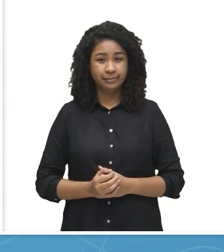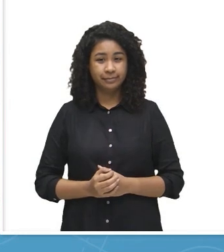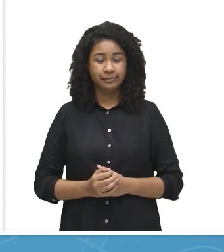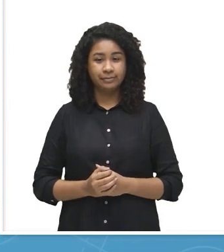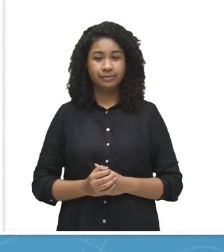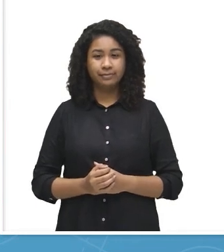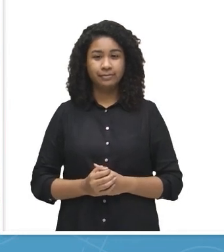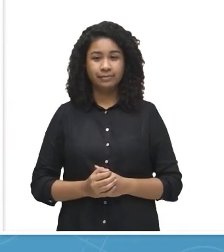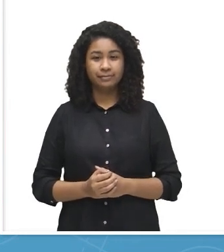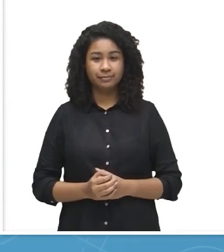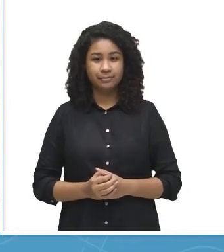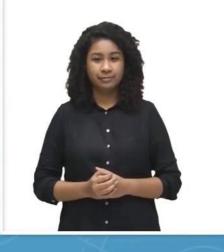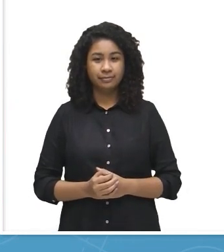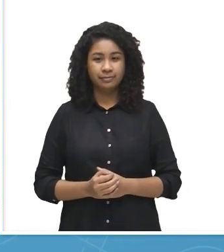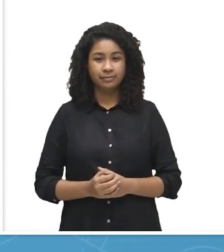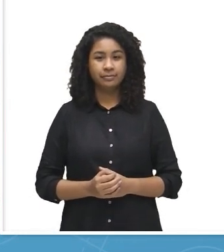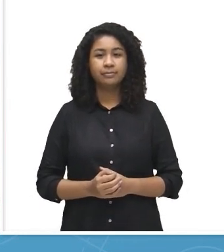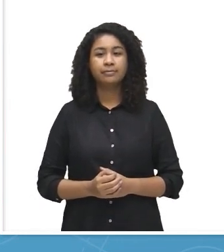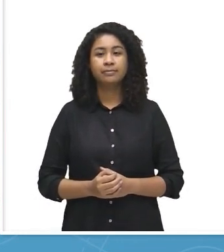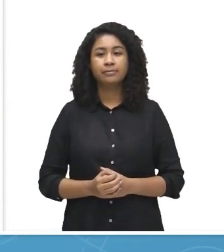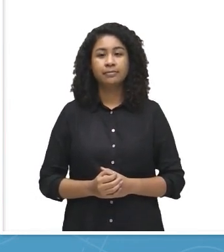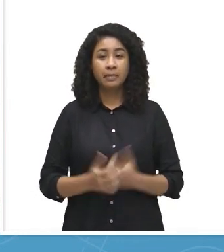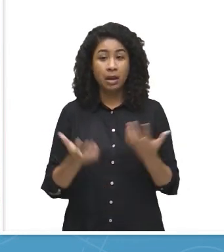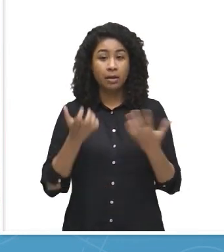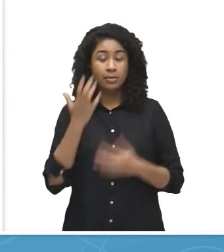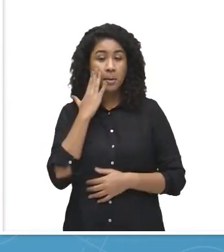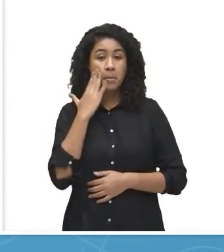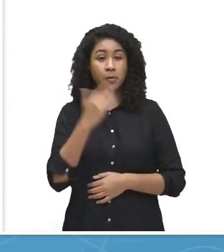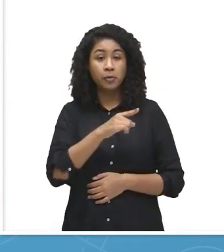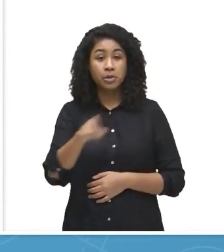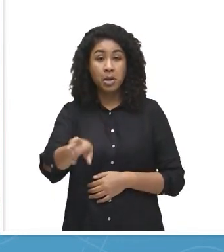Vamos lá para mim agora, ver o que vocês responderam para mim.